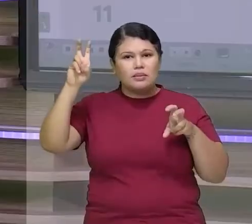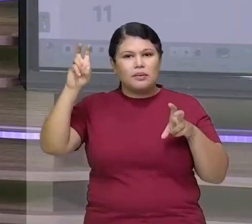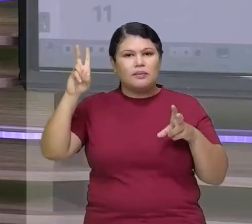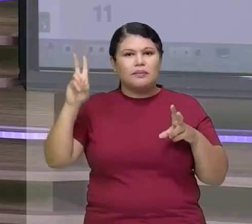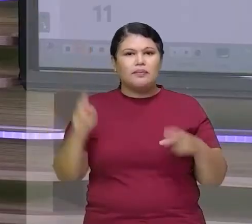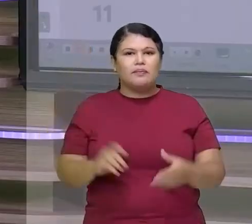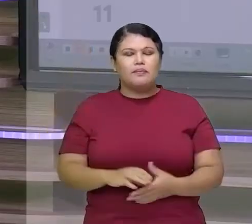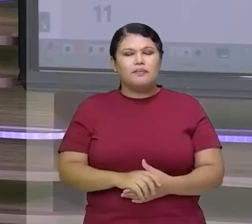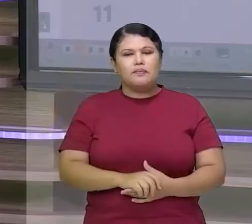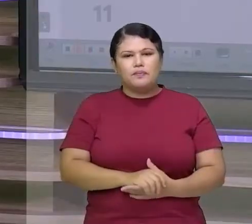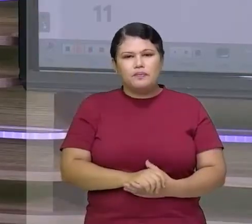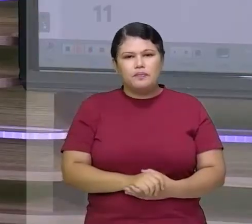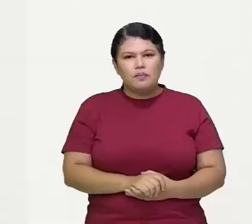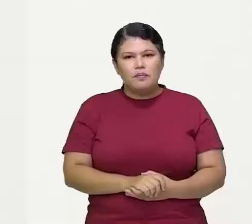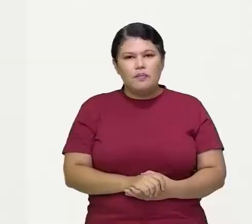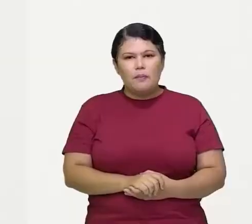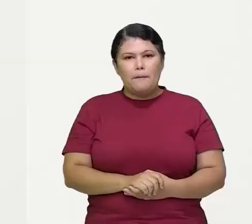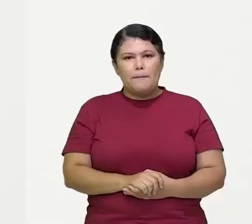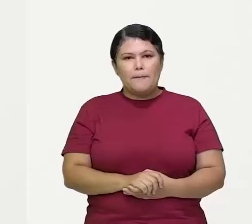da aspa.